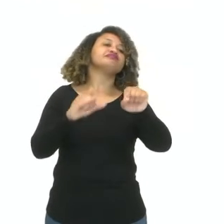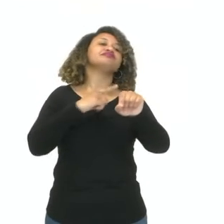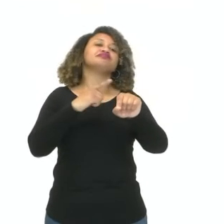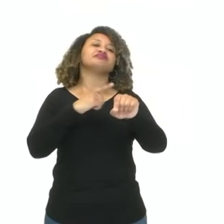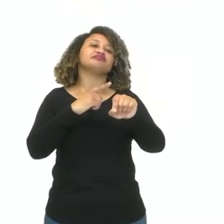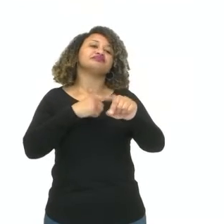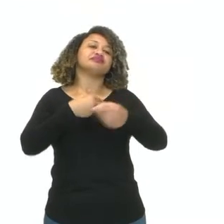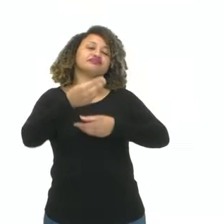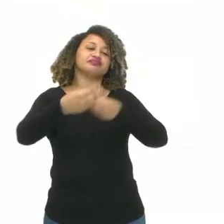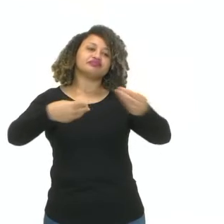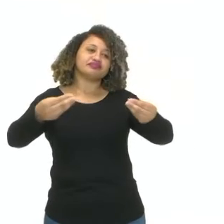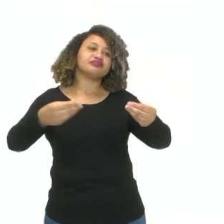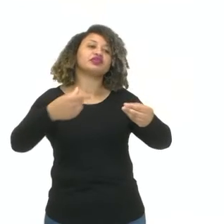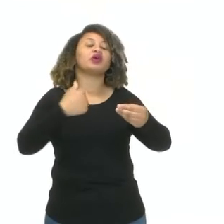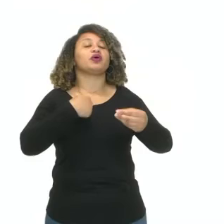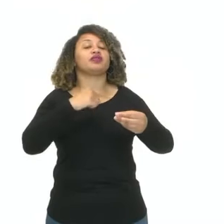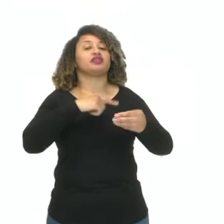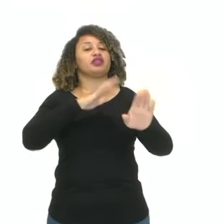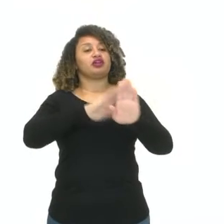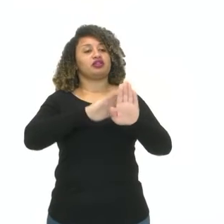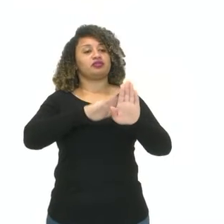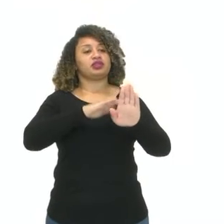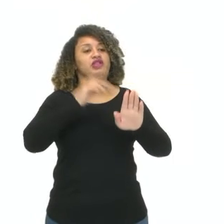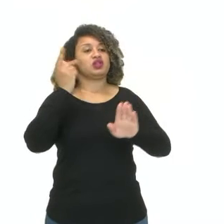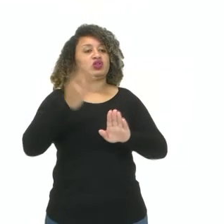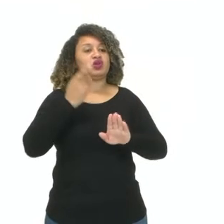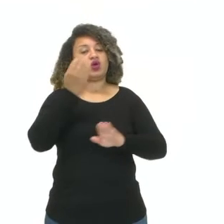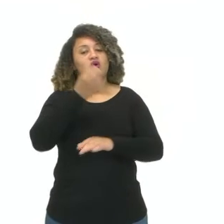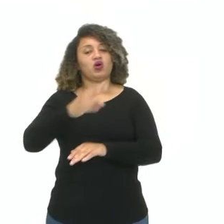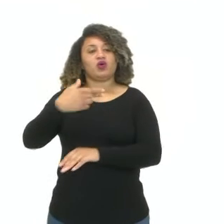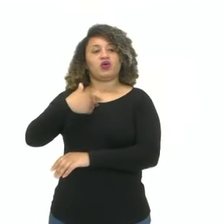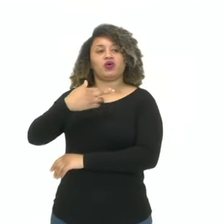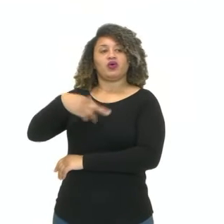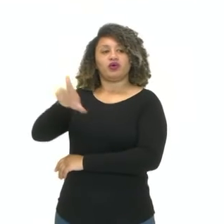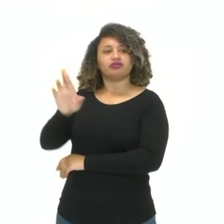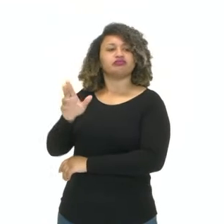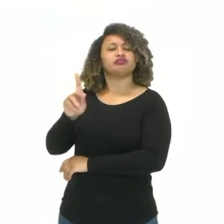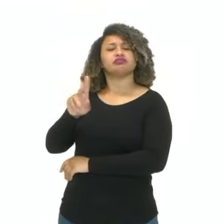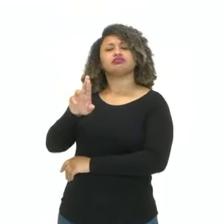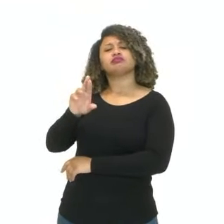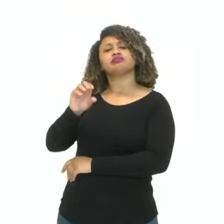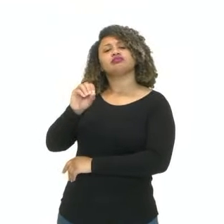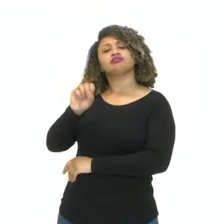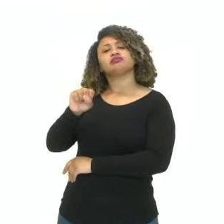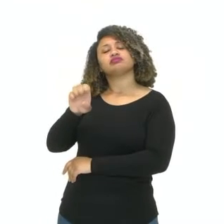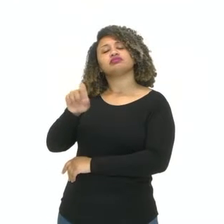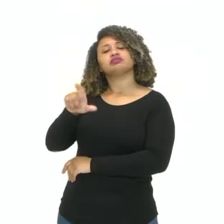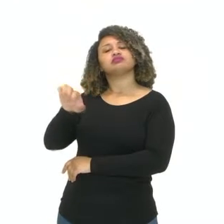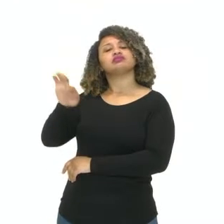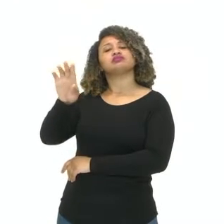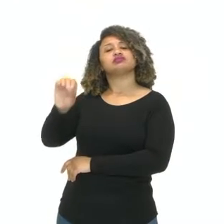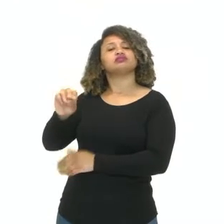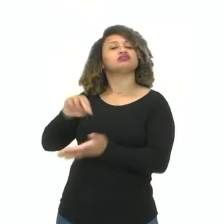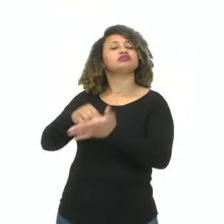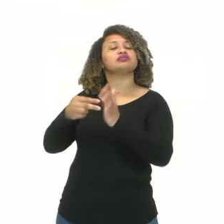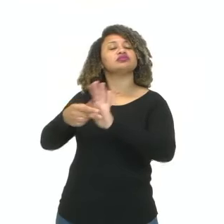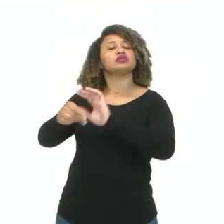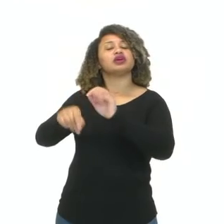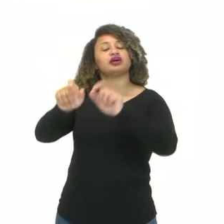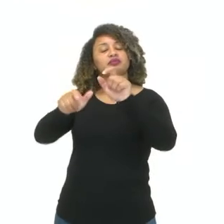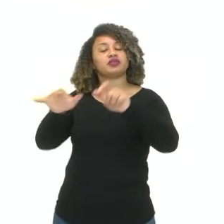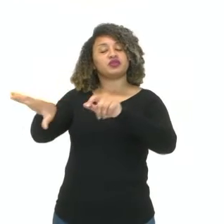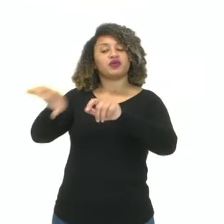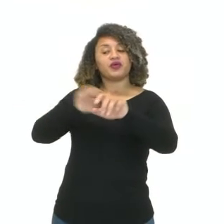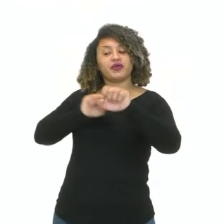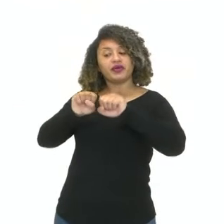articular uma ideologia política ou religiosa. Prosélito, o que é? É referente à pessoa que foi atraída e